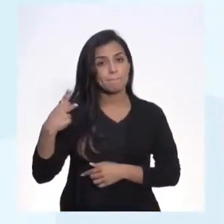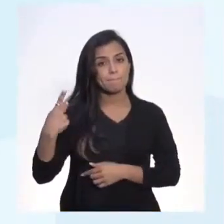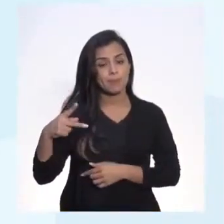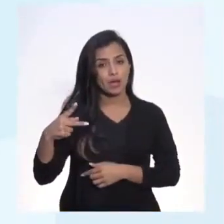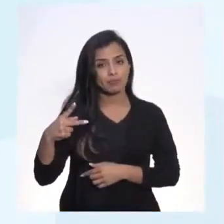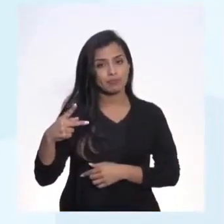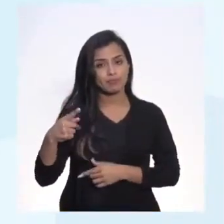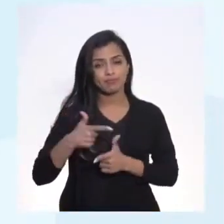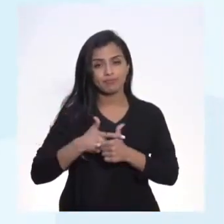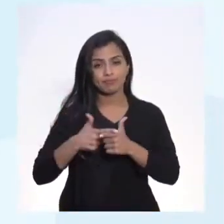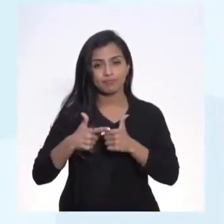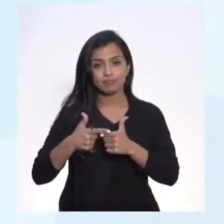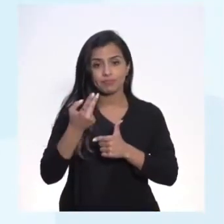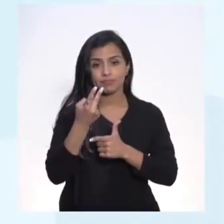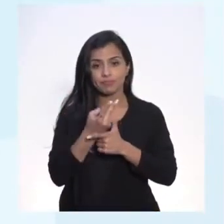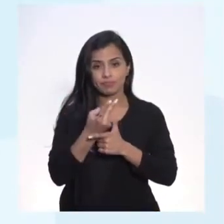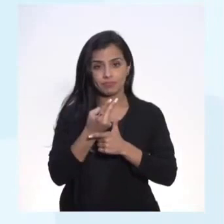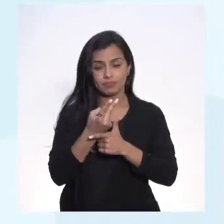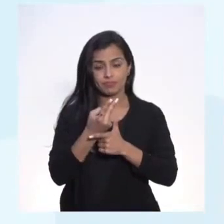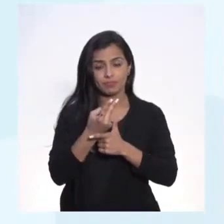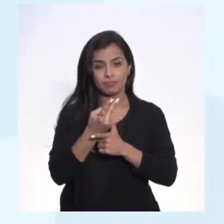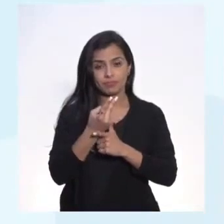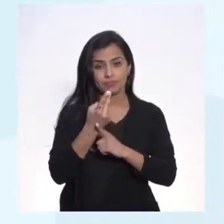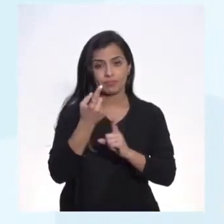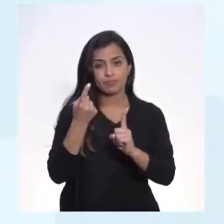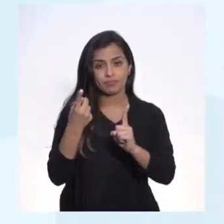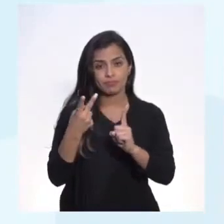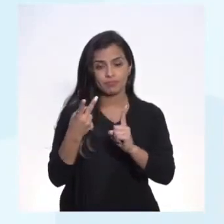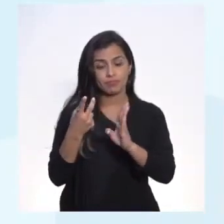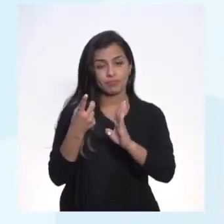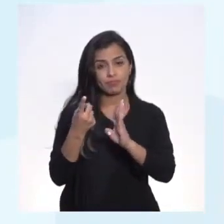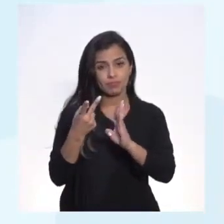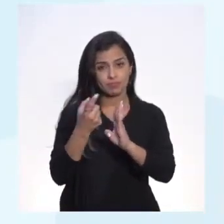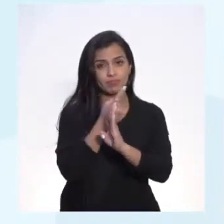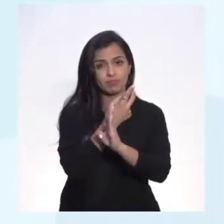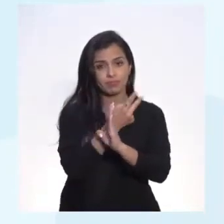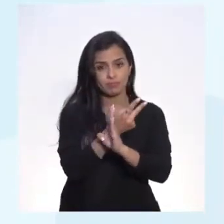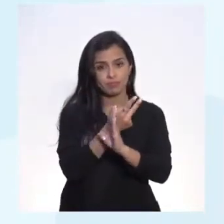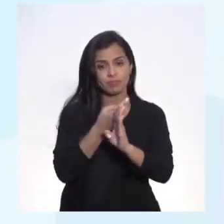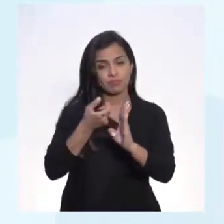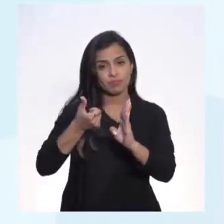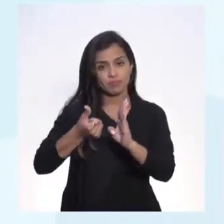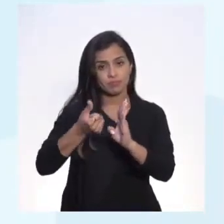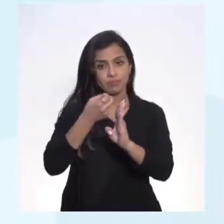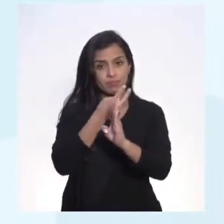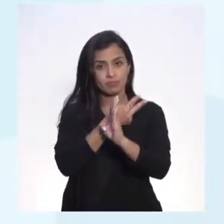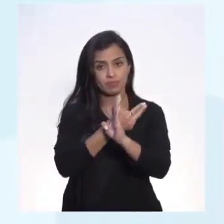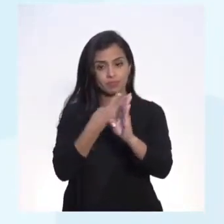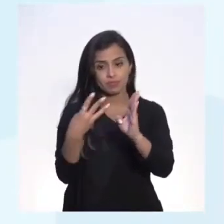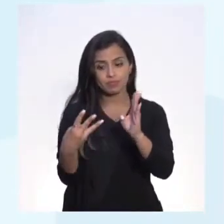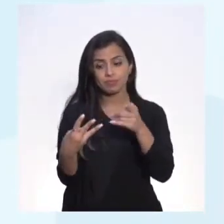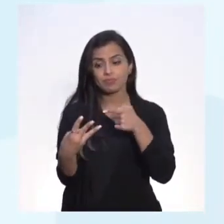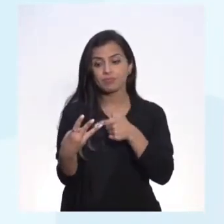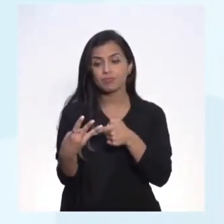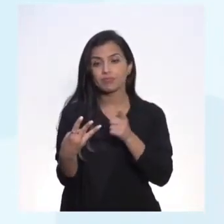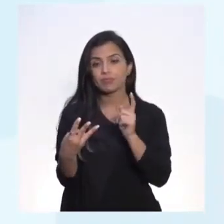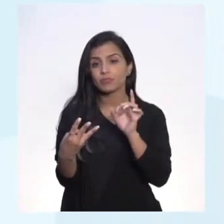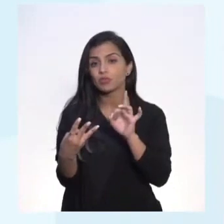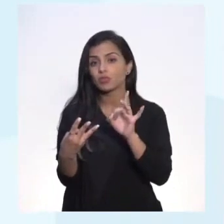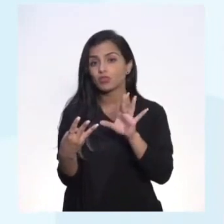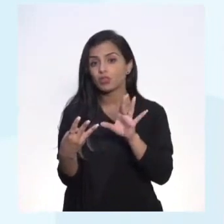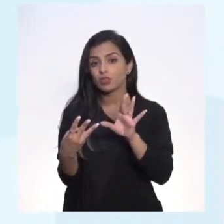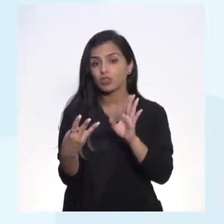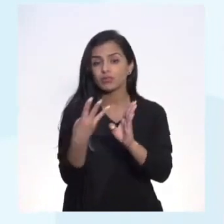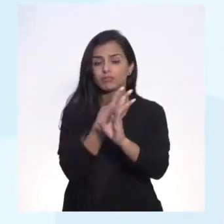vai dar 6. É par, divido por 2, vai dar 3. Só dá para dividir por 3